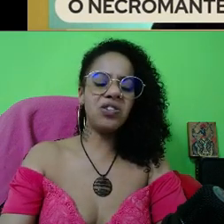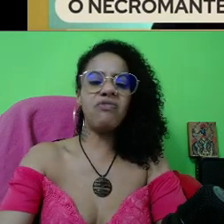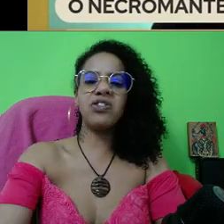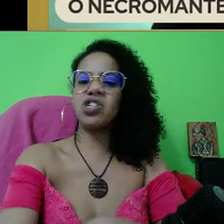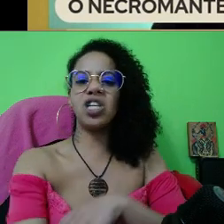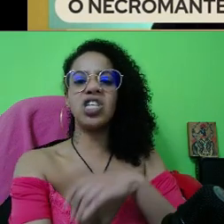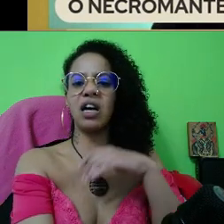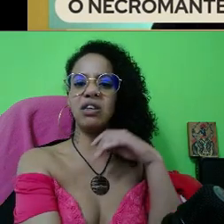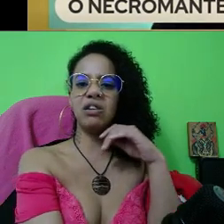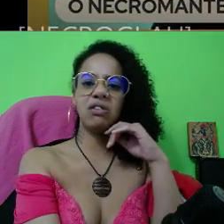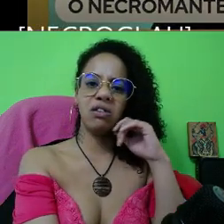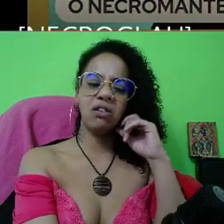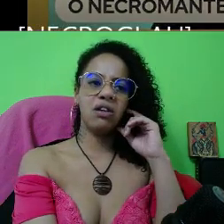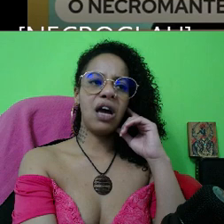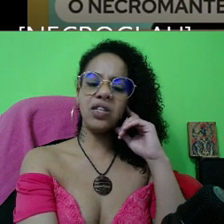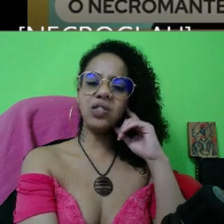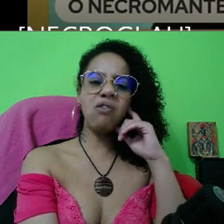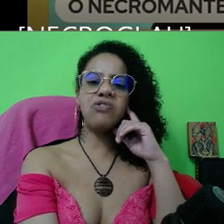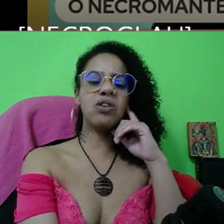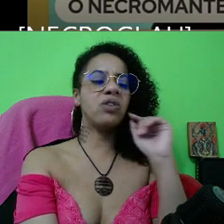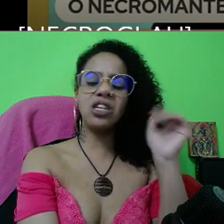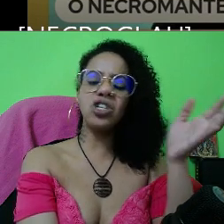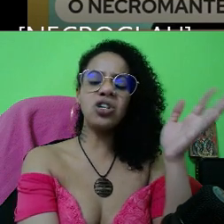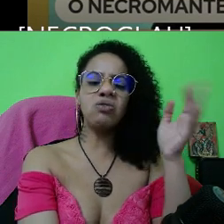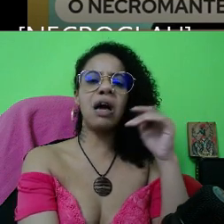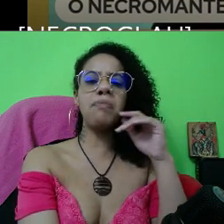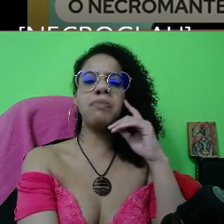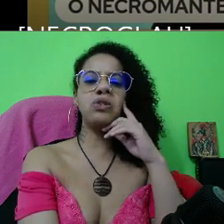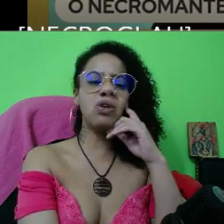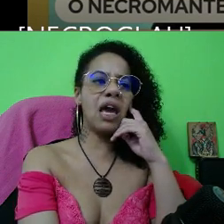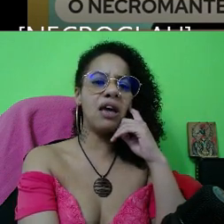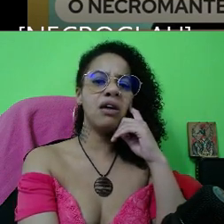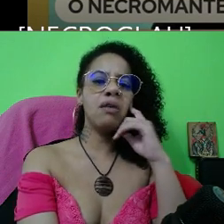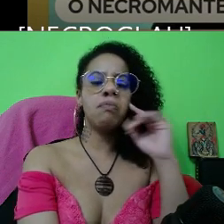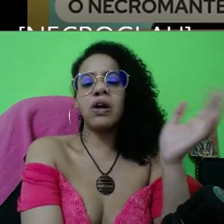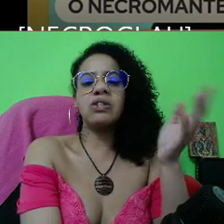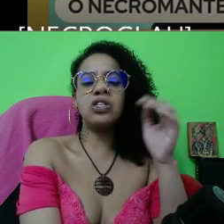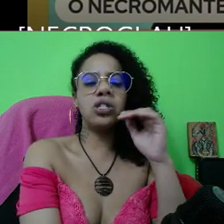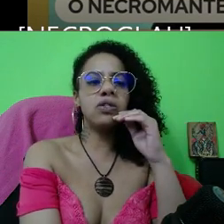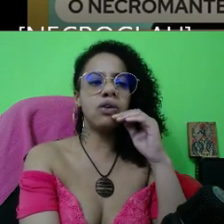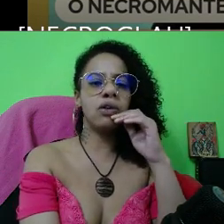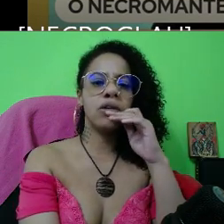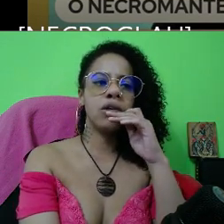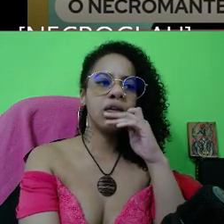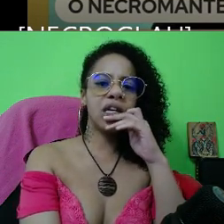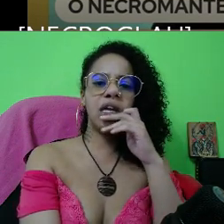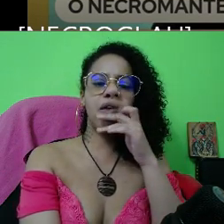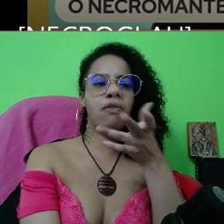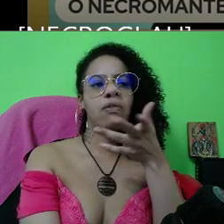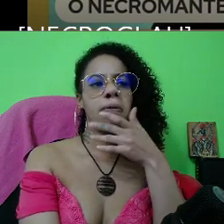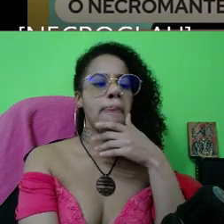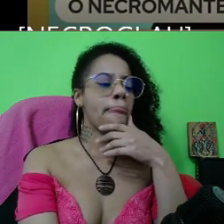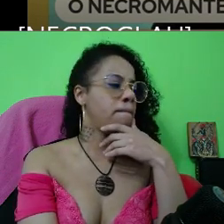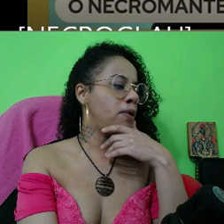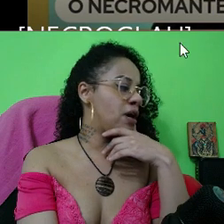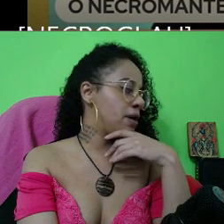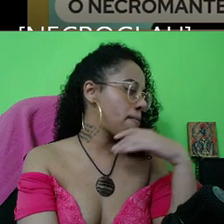é isso que eu fico chateada é isso que eu fico e a gente não tá mesmo nos rolê por causa disso entendeu